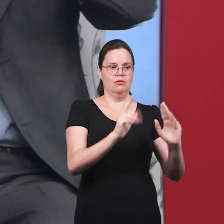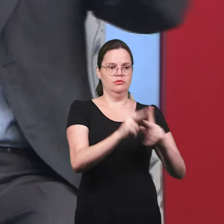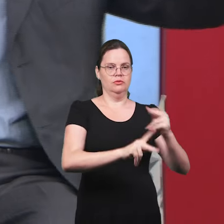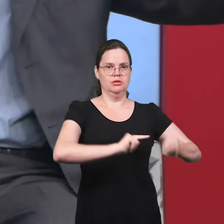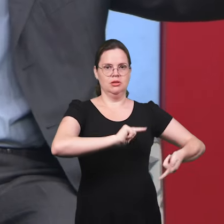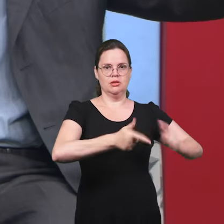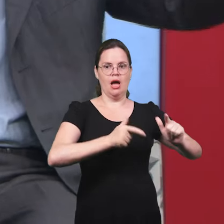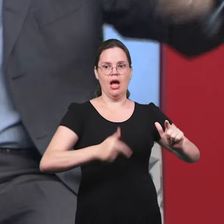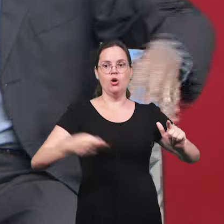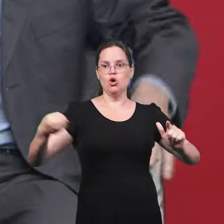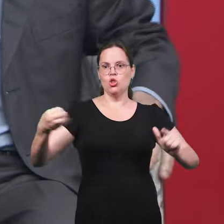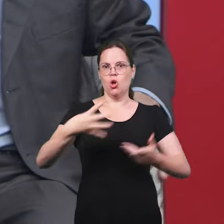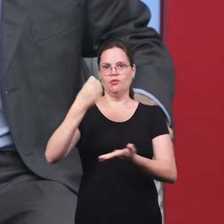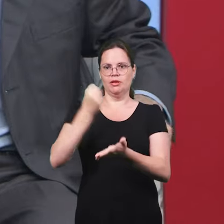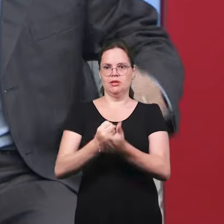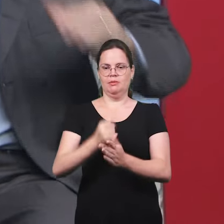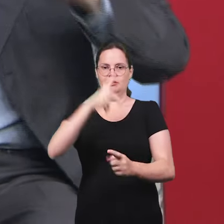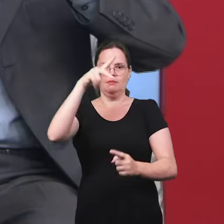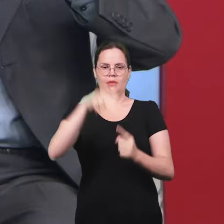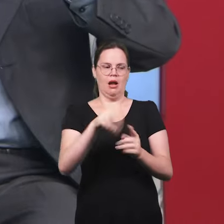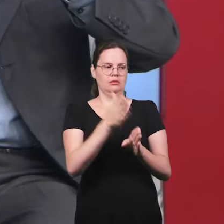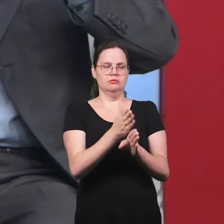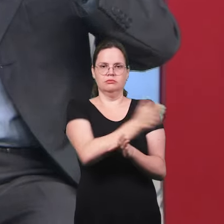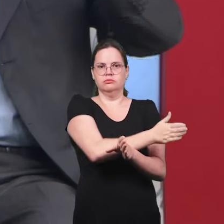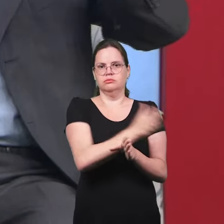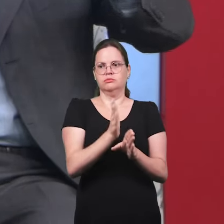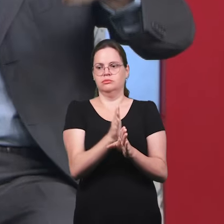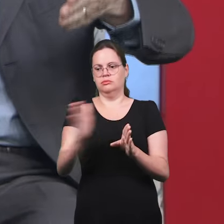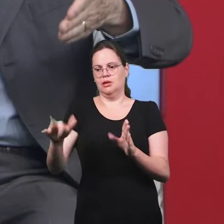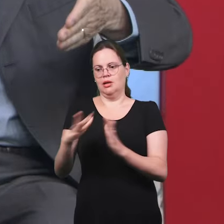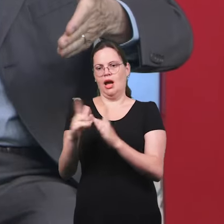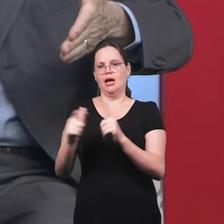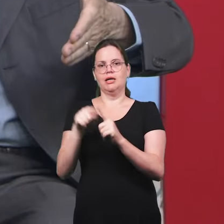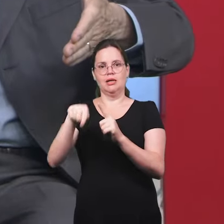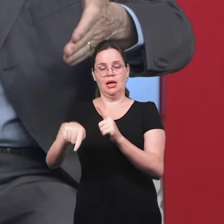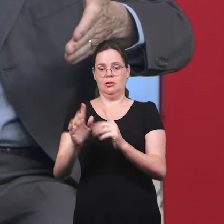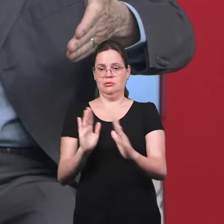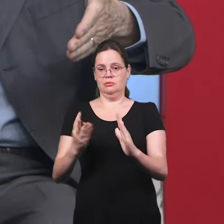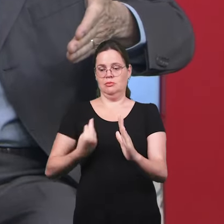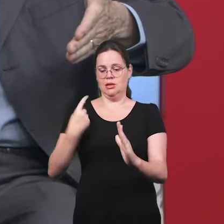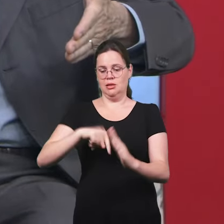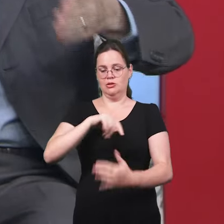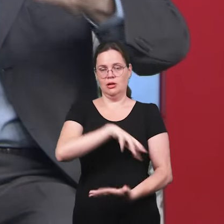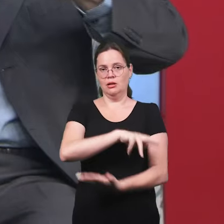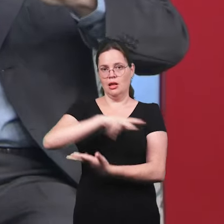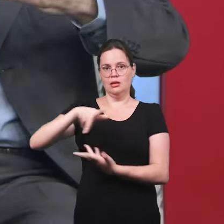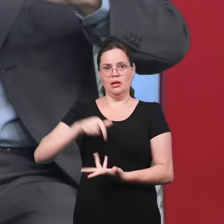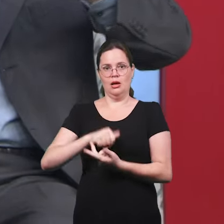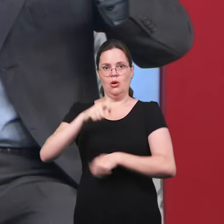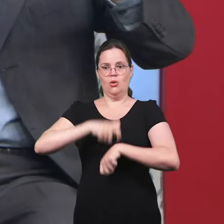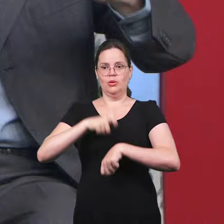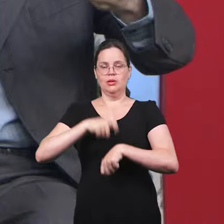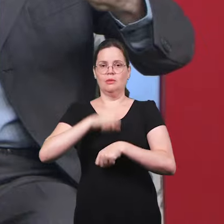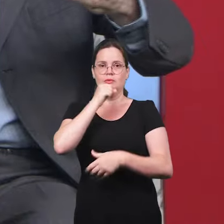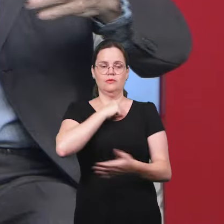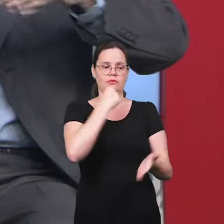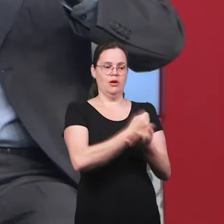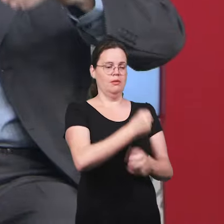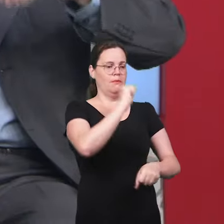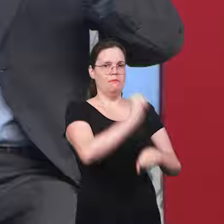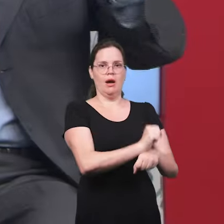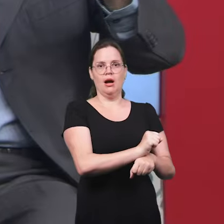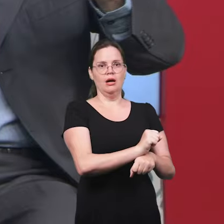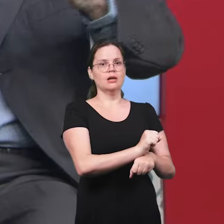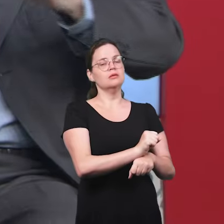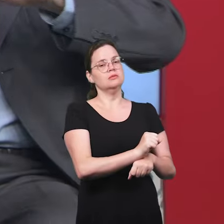existisse, os 7 anos dão sequência, porque enquanto a igreja está na face da terra, o tempo do Velho Testamento,